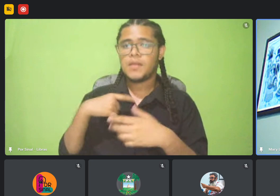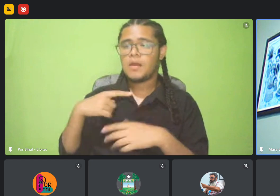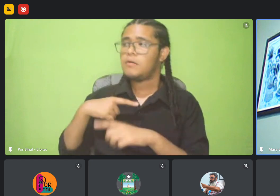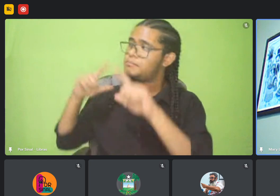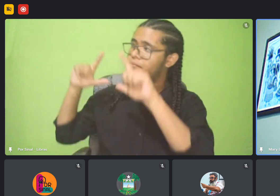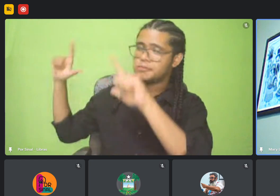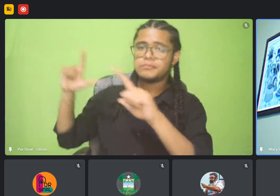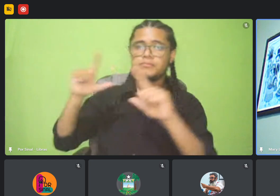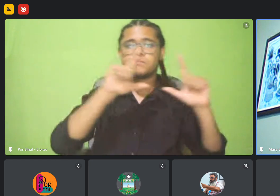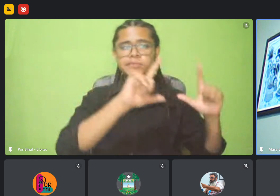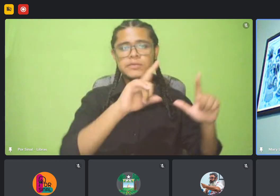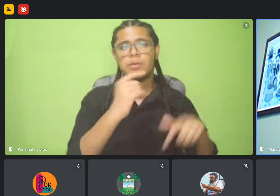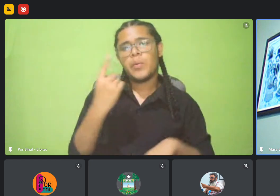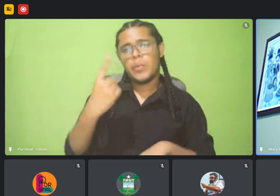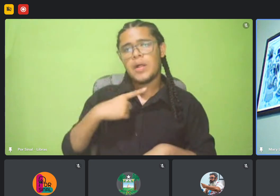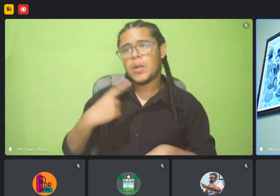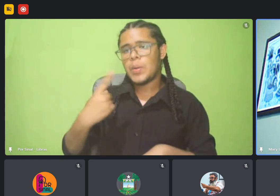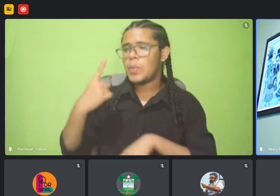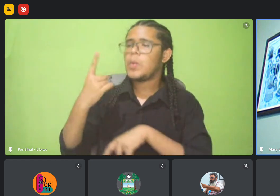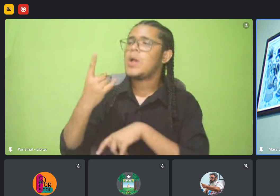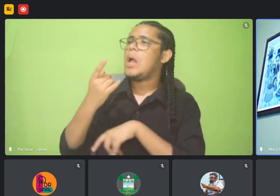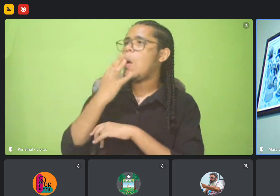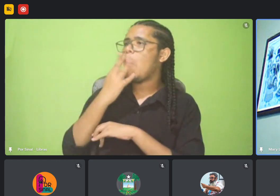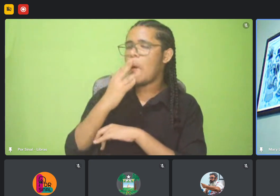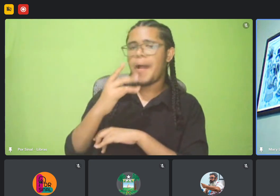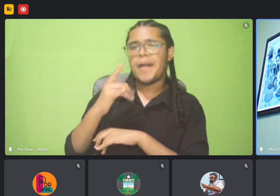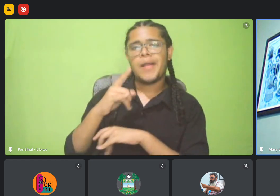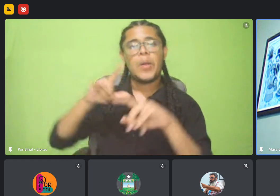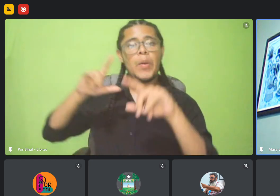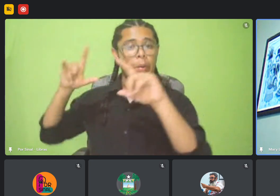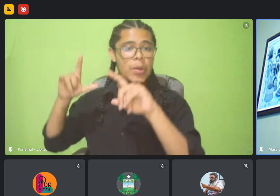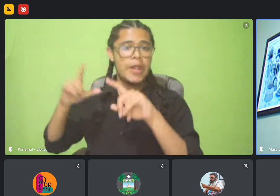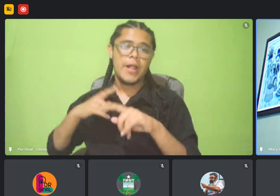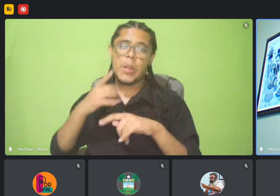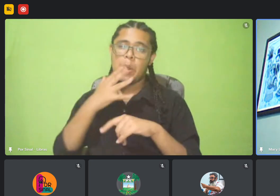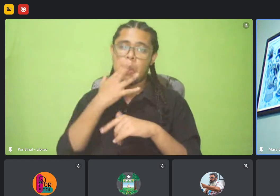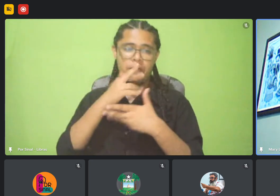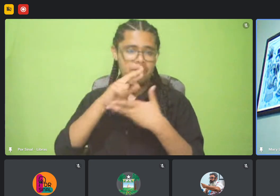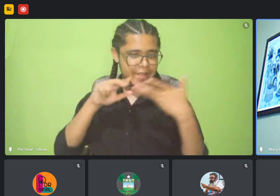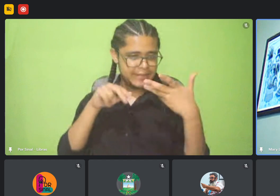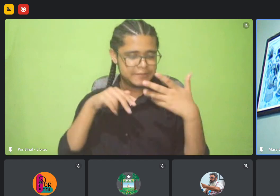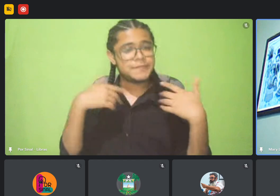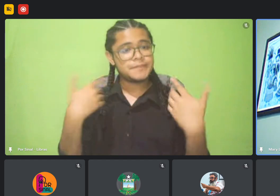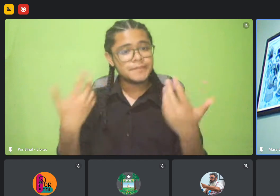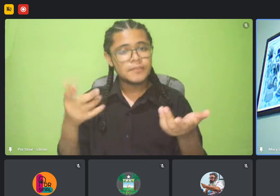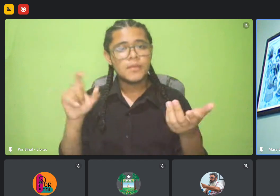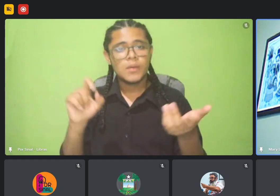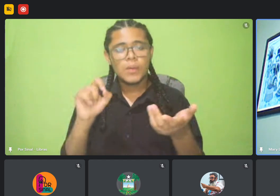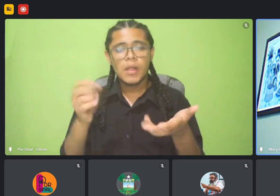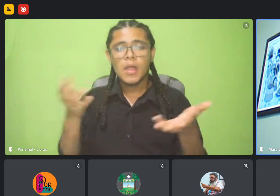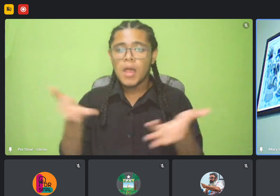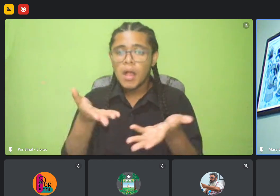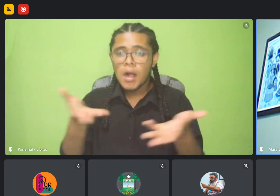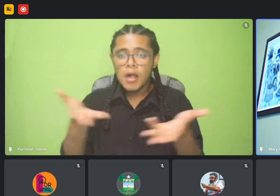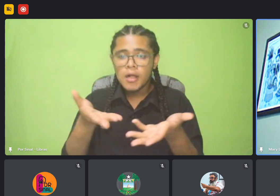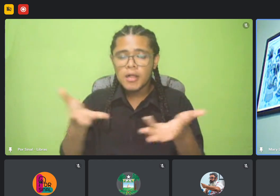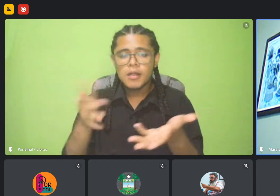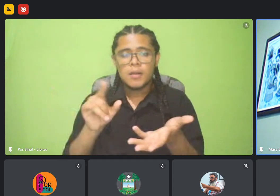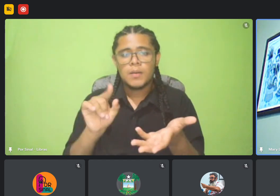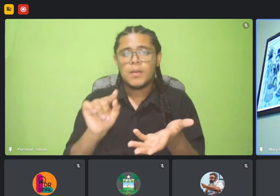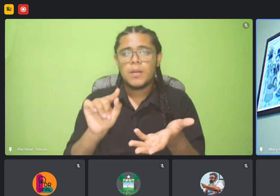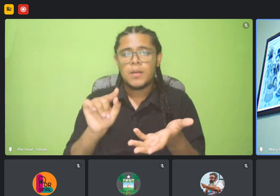monocromático e outro bem colorido. E a gente está aqui, eu acho que,